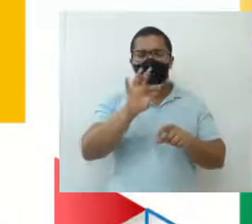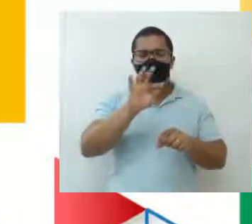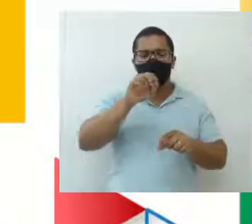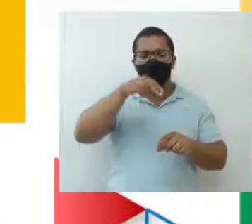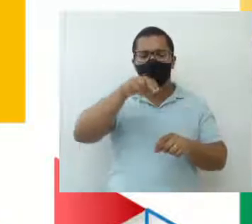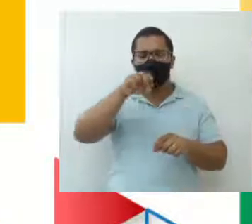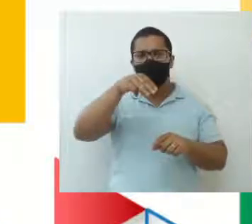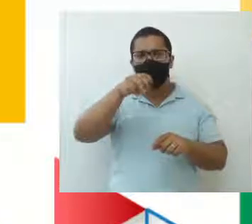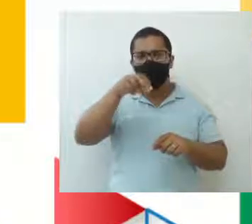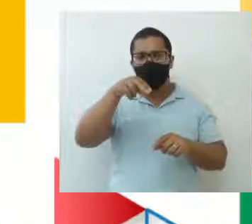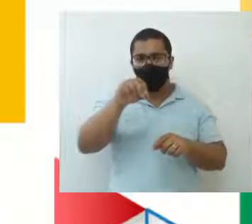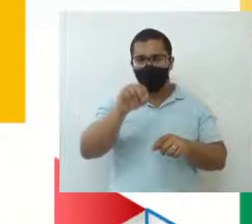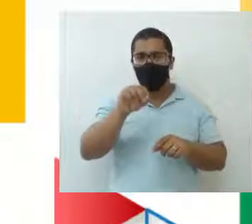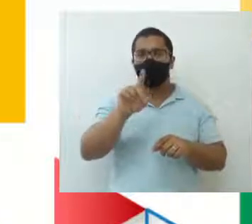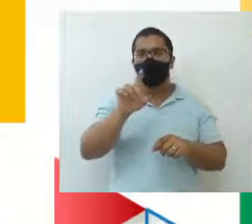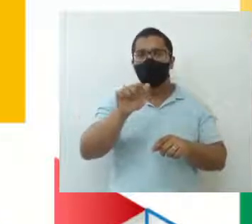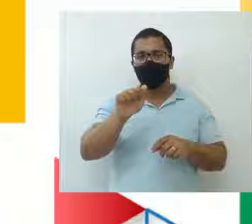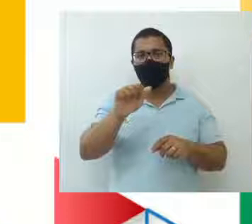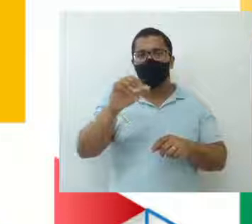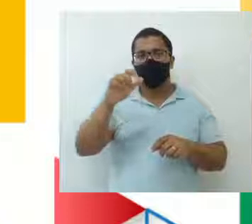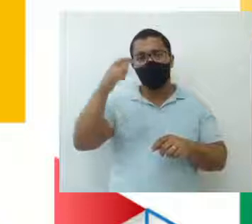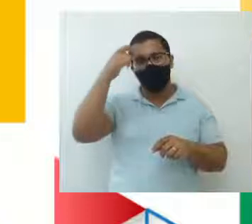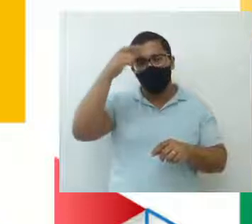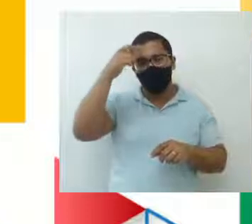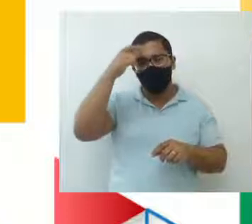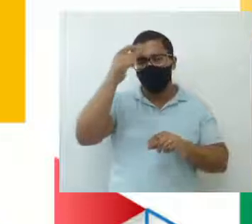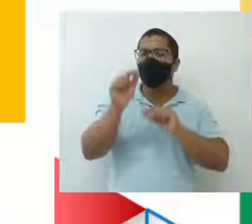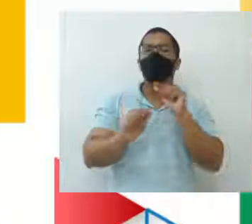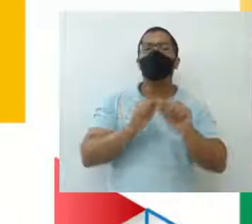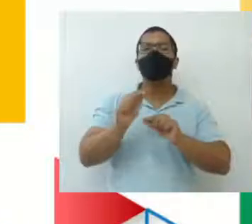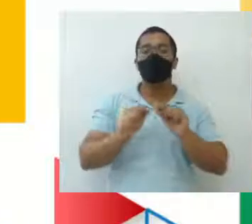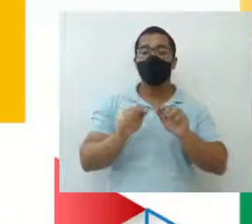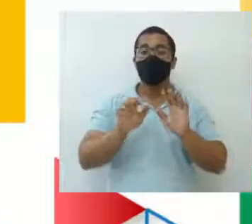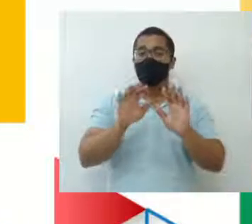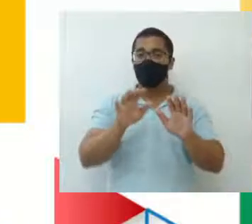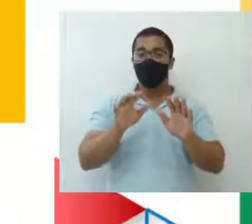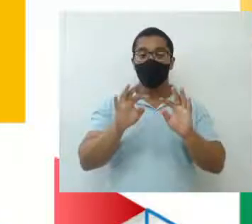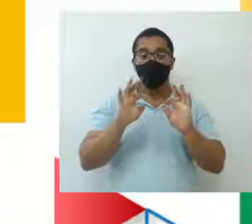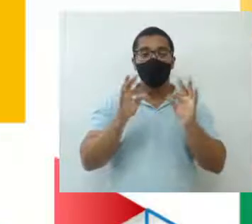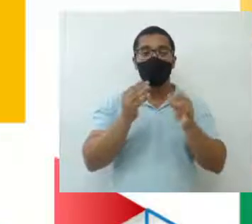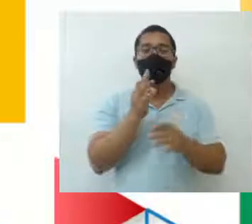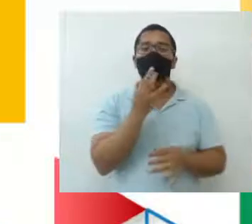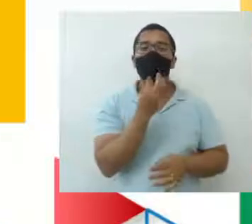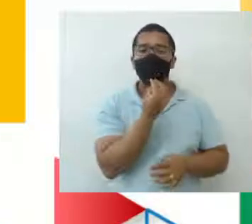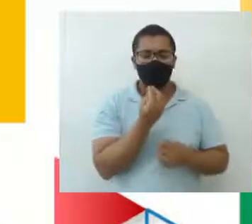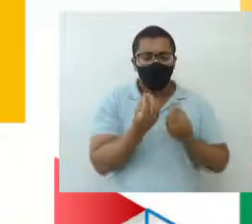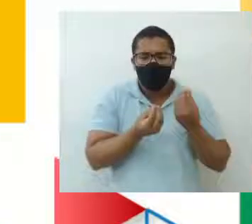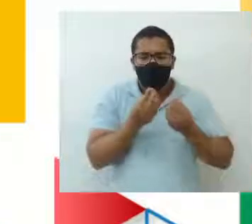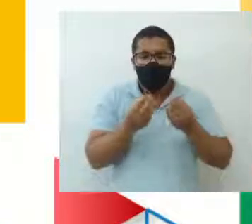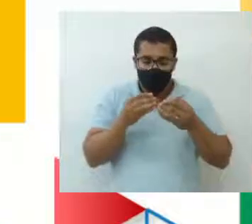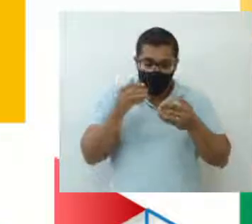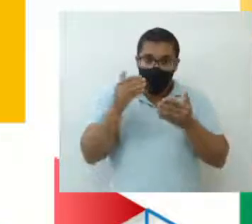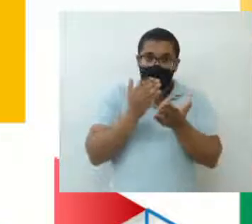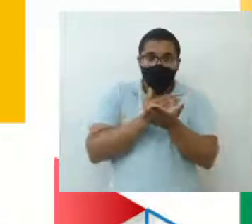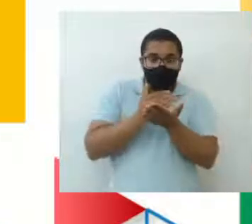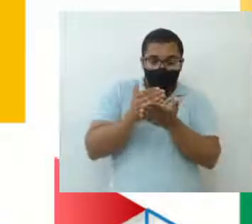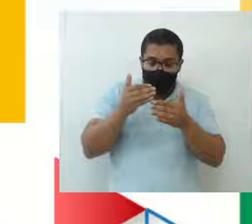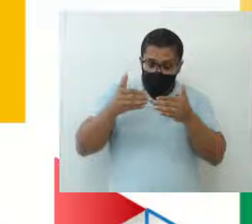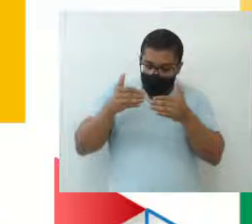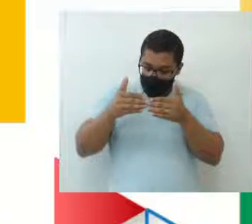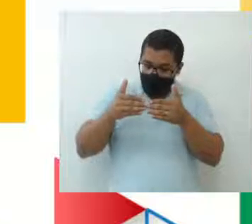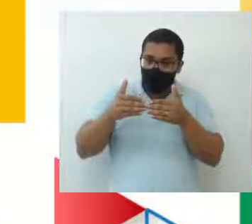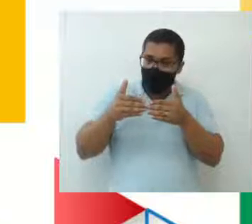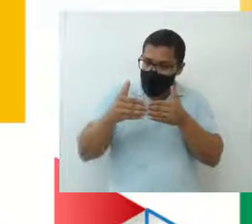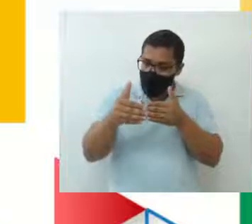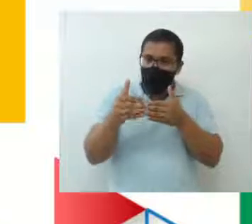da consciência. Nessa perspectiva, todo conhecimento se dá a partir de como